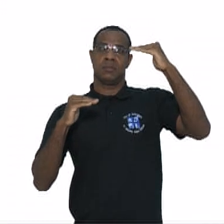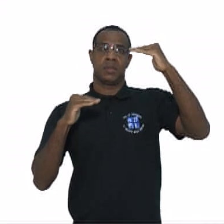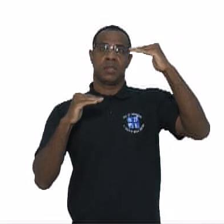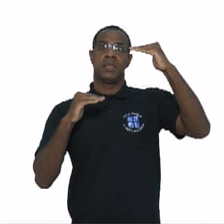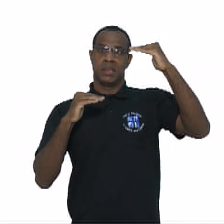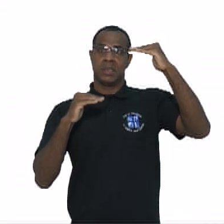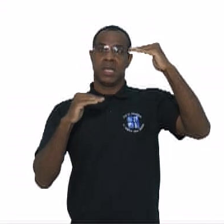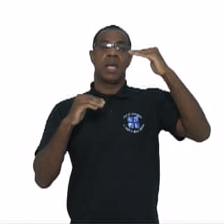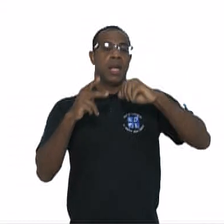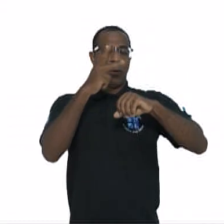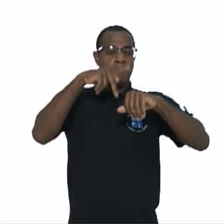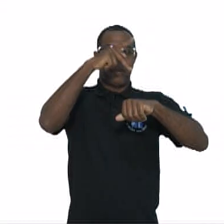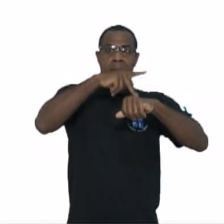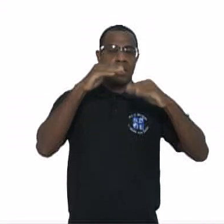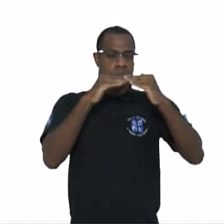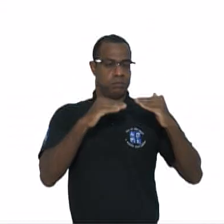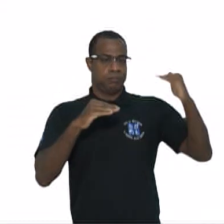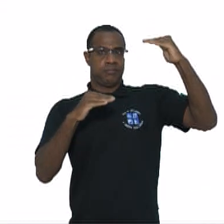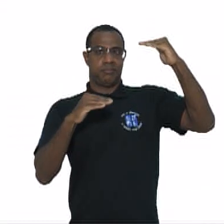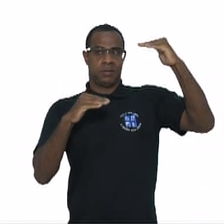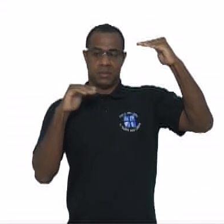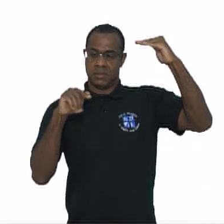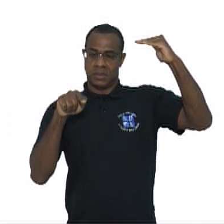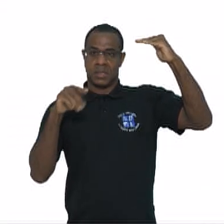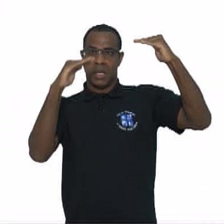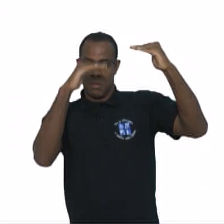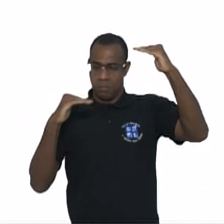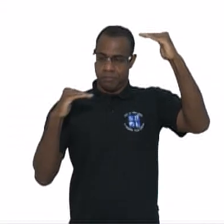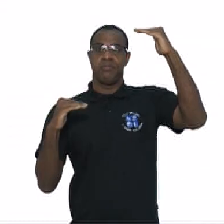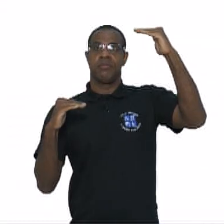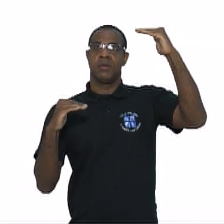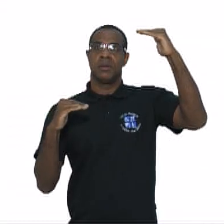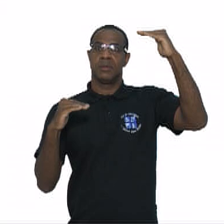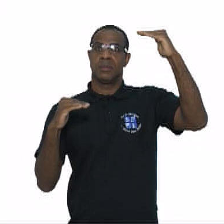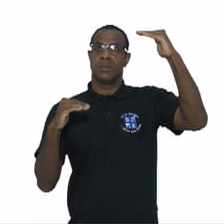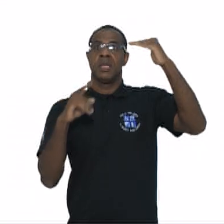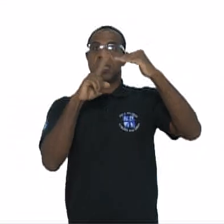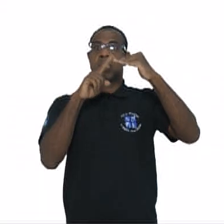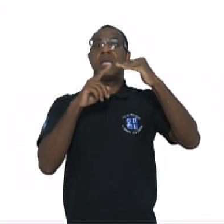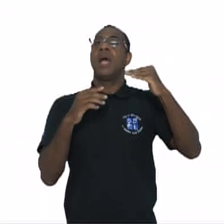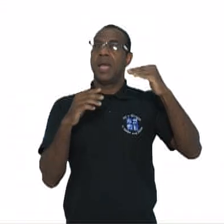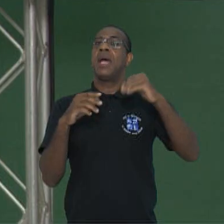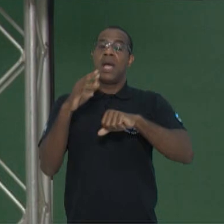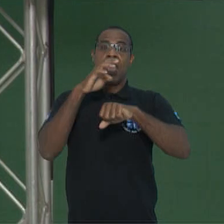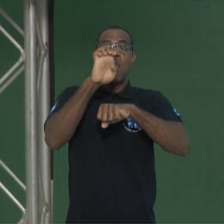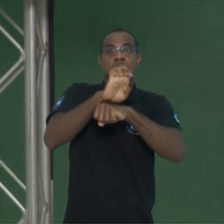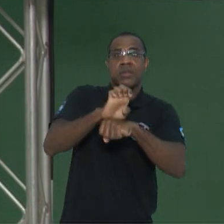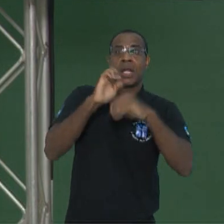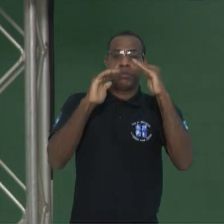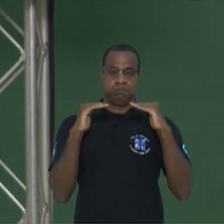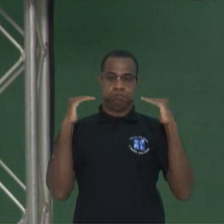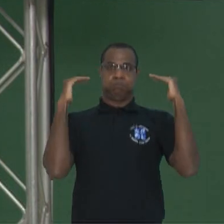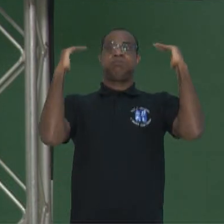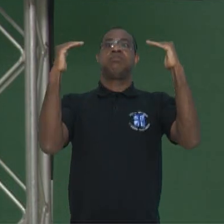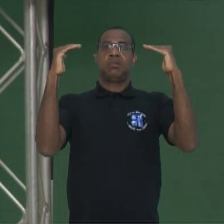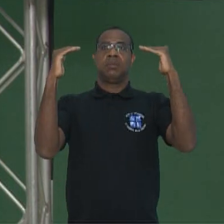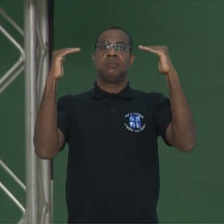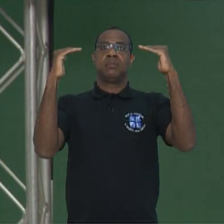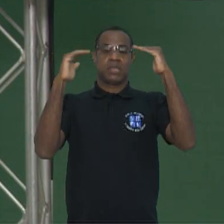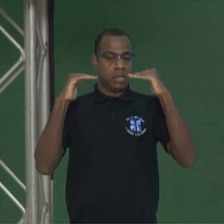tem sobre os demais, tornando-se assim um Estado soberano. Ele supera, ele